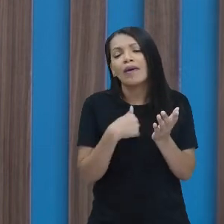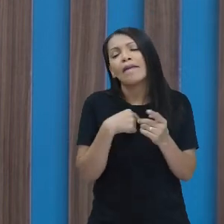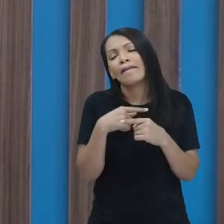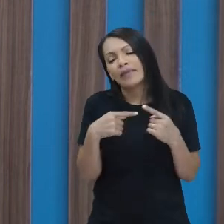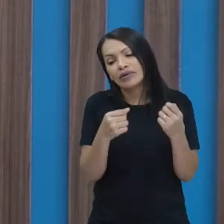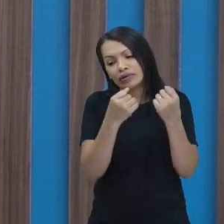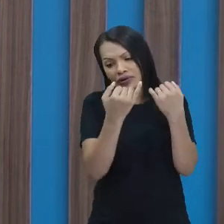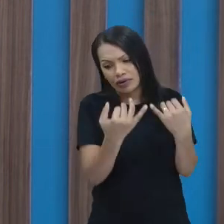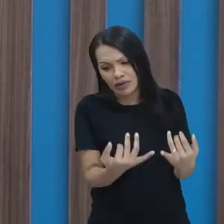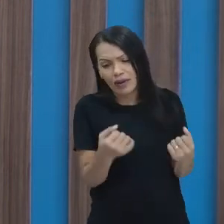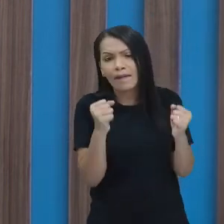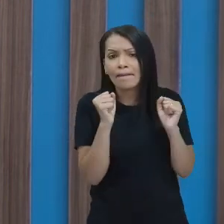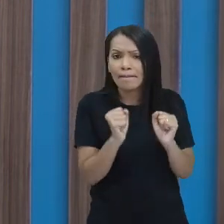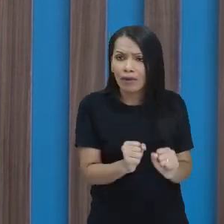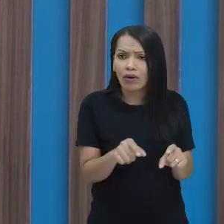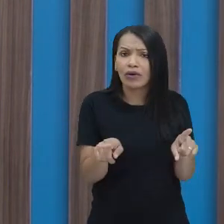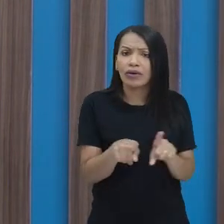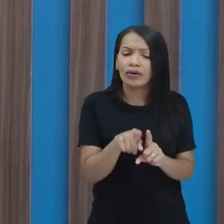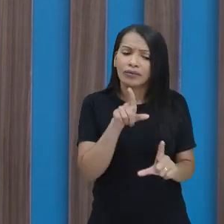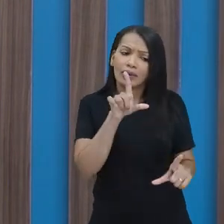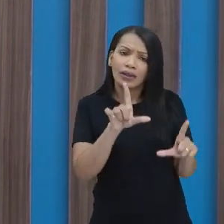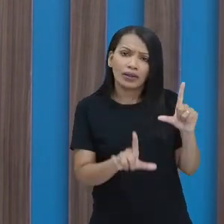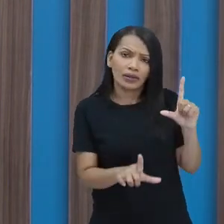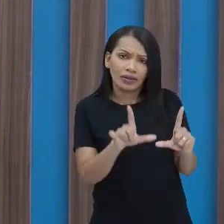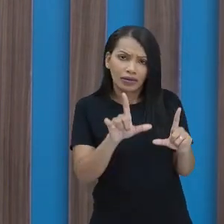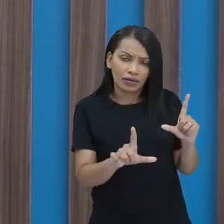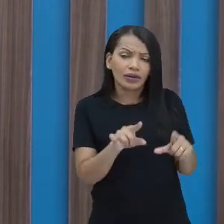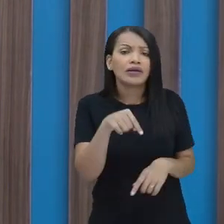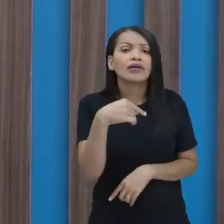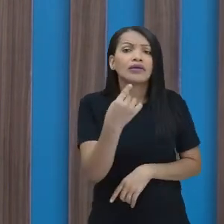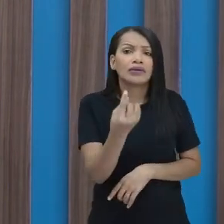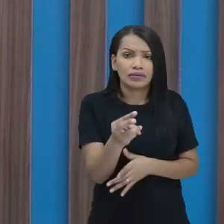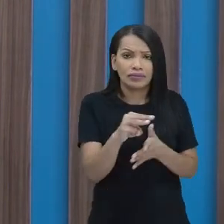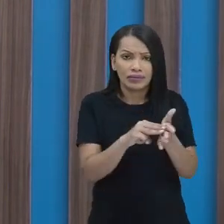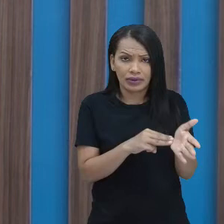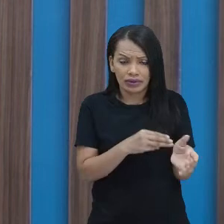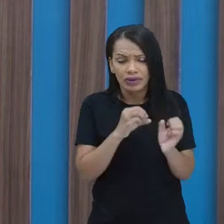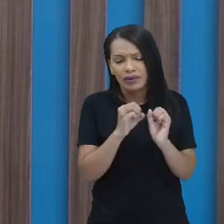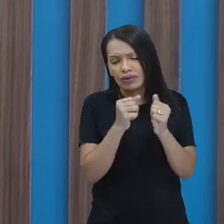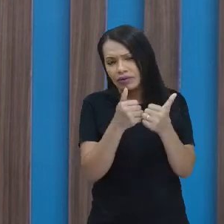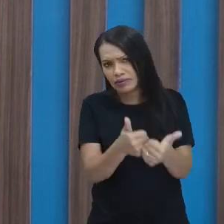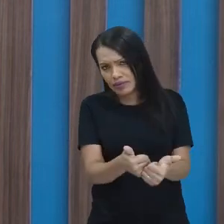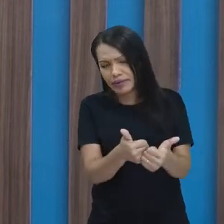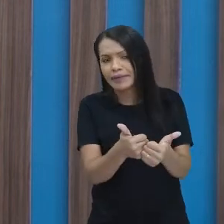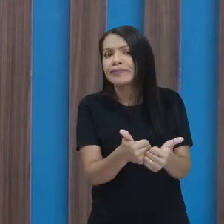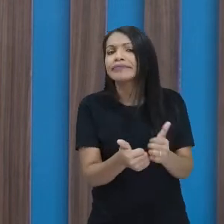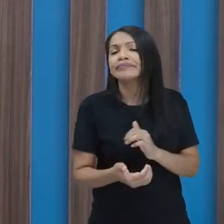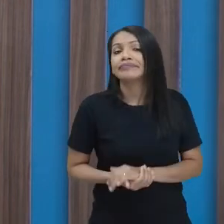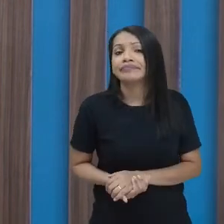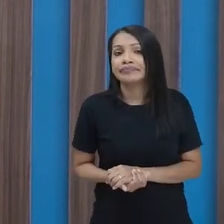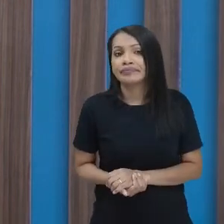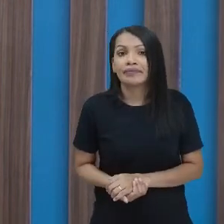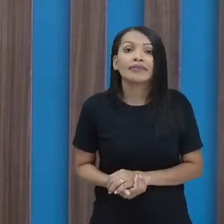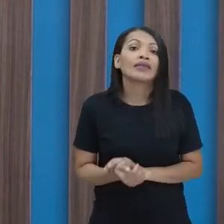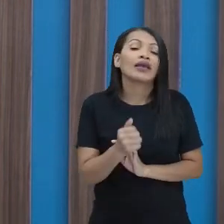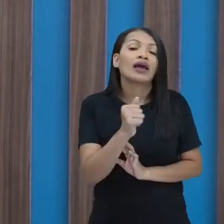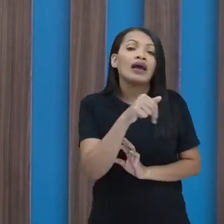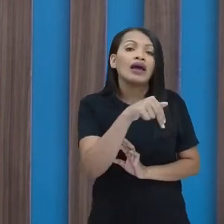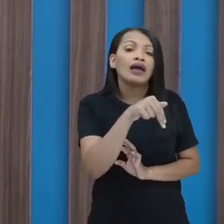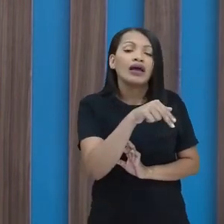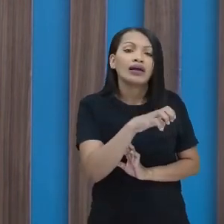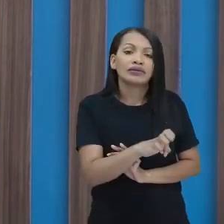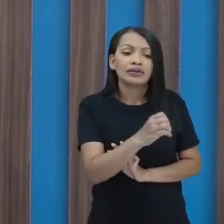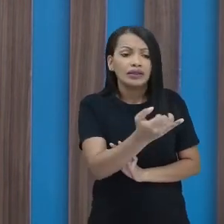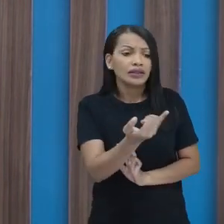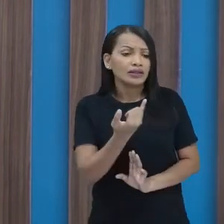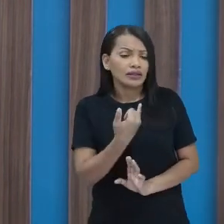para ela que podia assistir pela televisão. Depois ela mandou uma mensagem dizendo que está tudo bem. E, Anne, conta pra gente se você